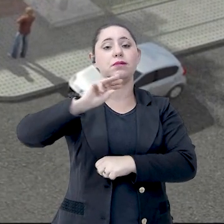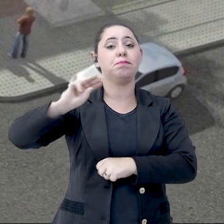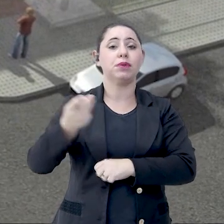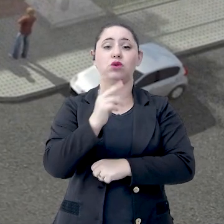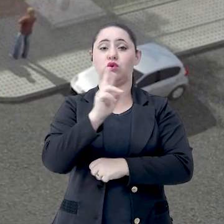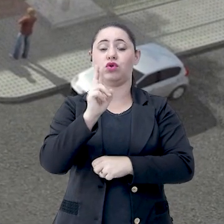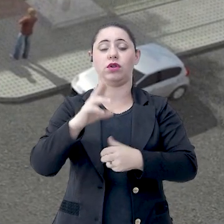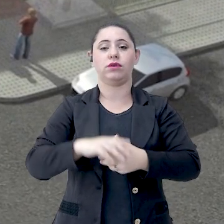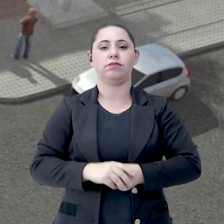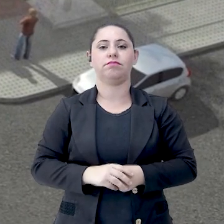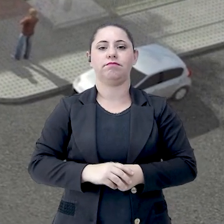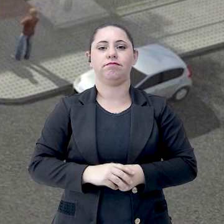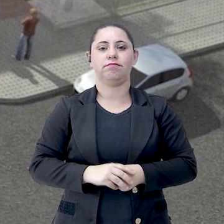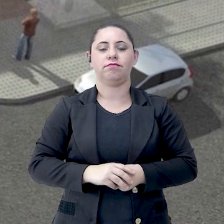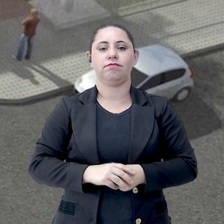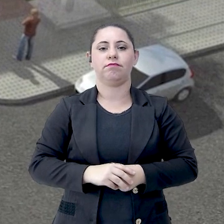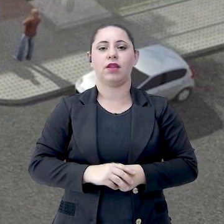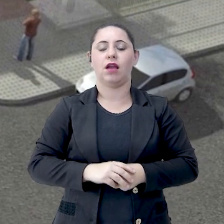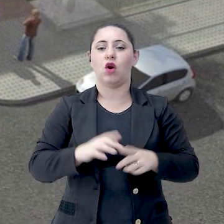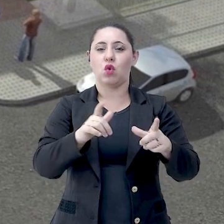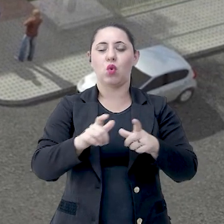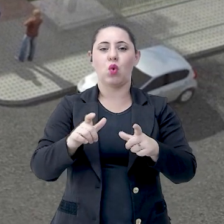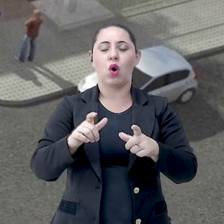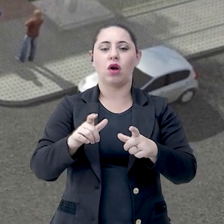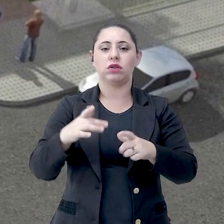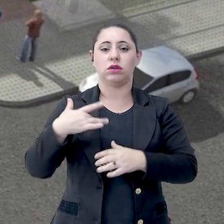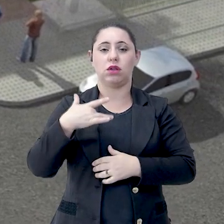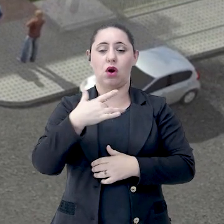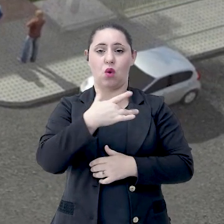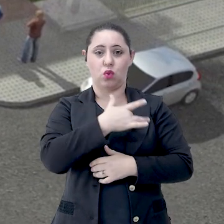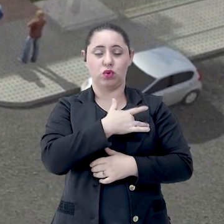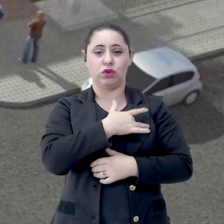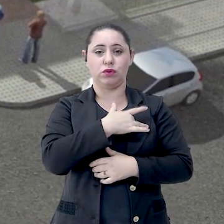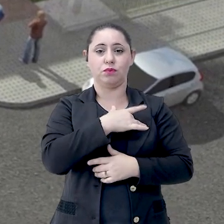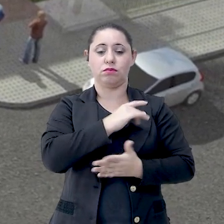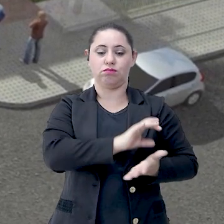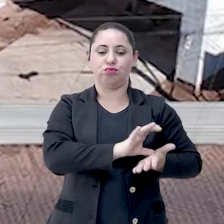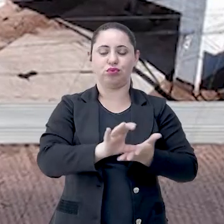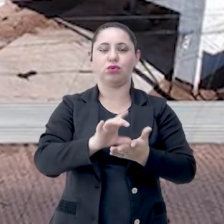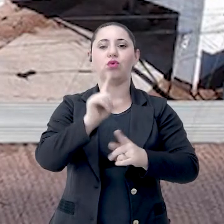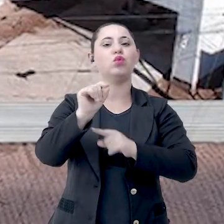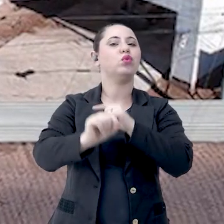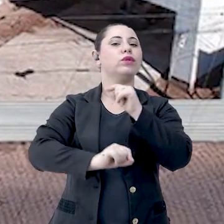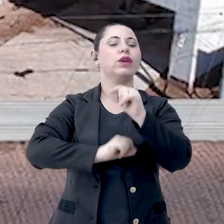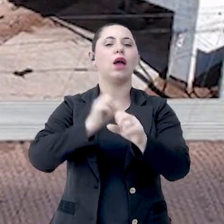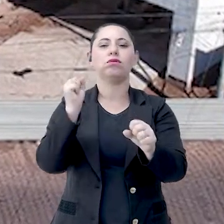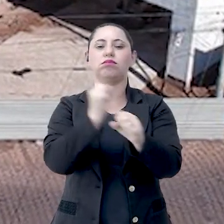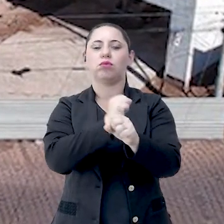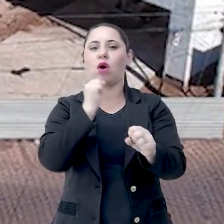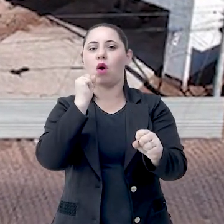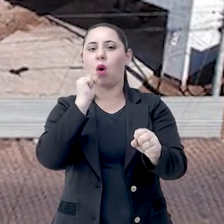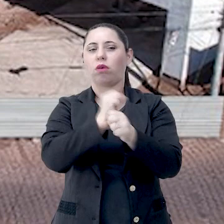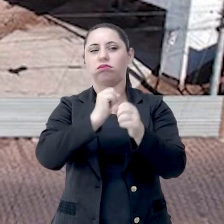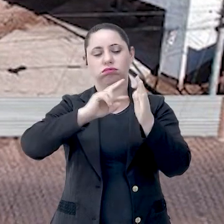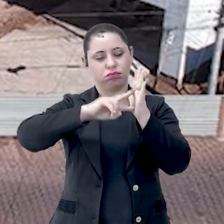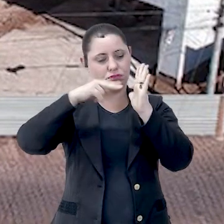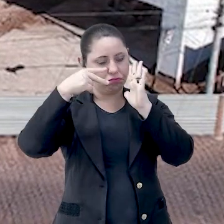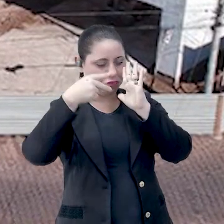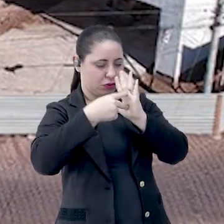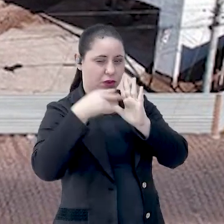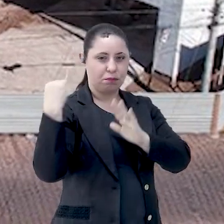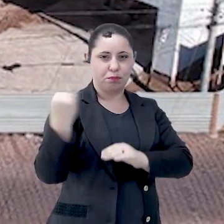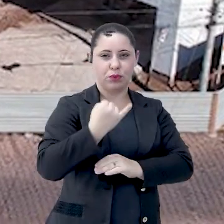saúde, os recursos foram para executar uma obra emblemática para a cidade, a construção de um novo complexo